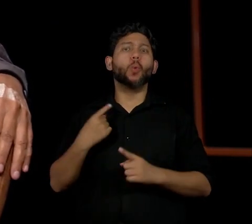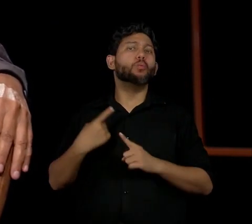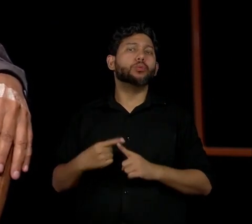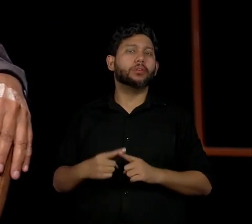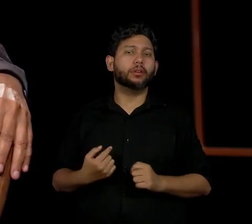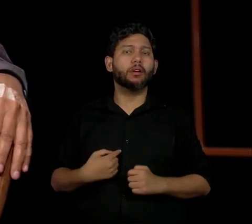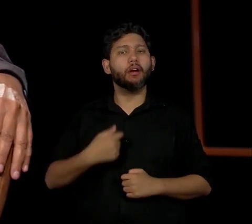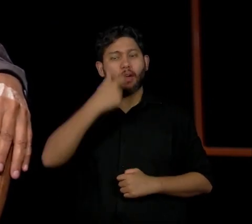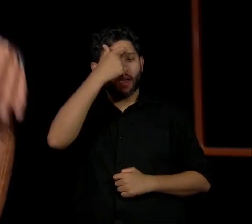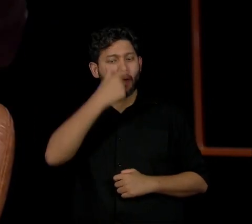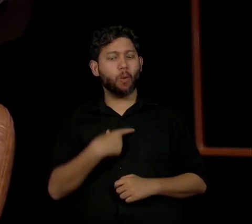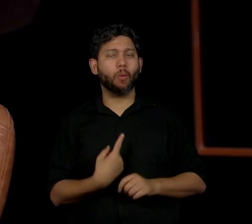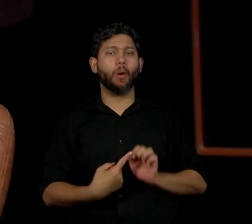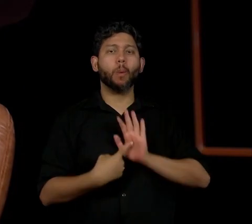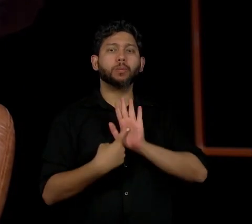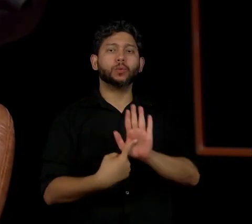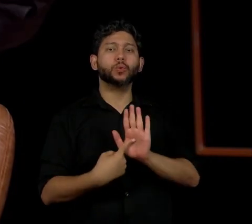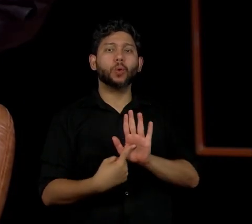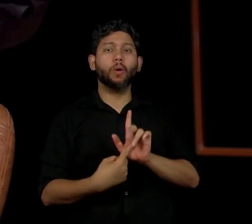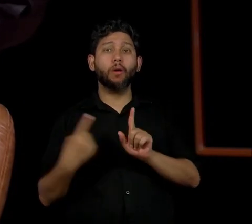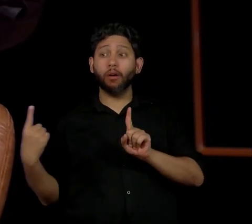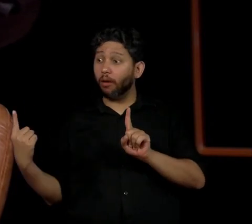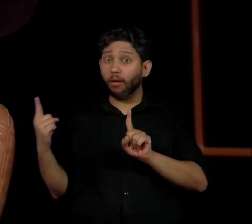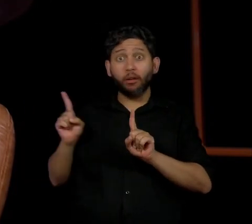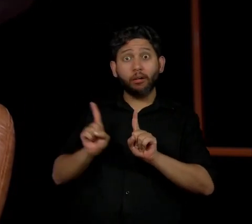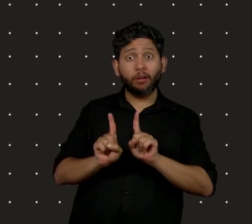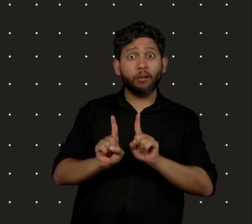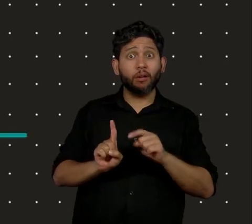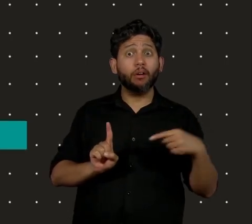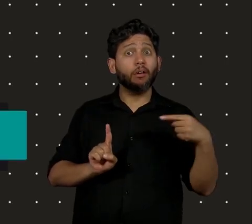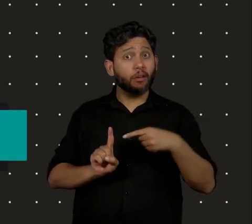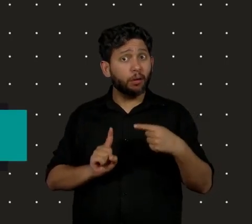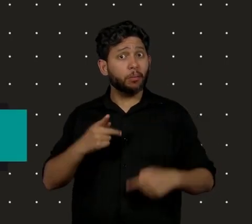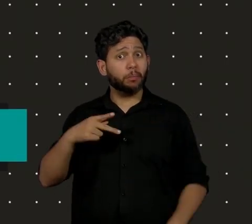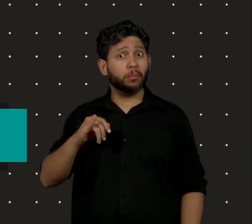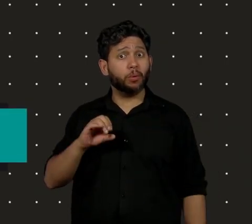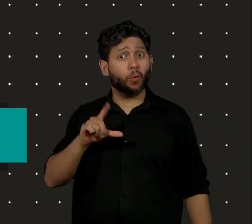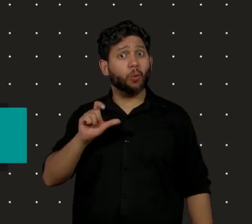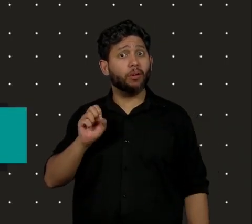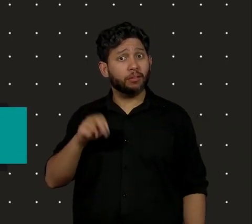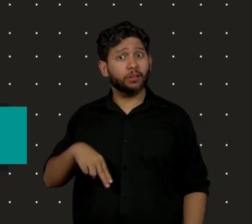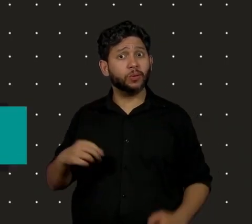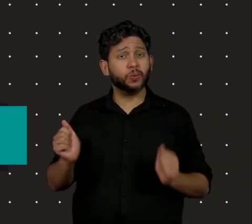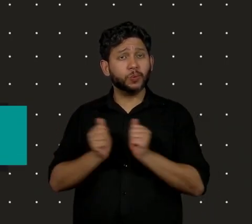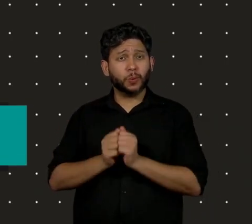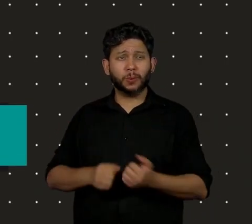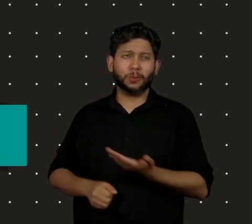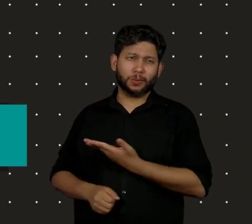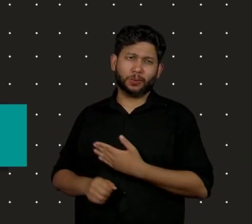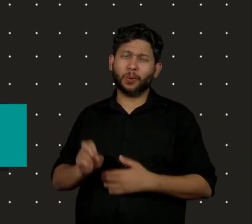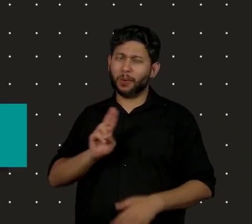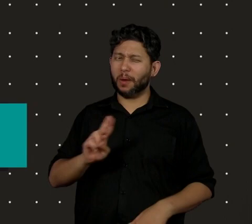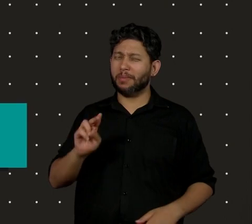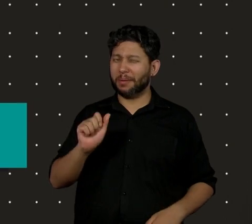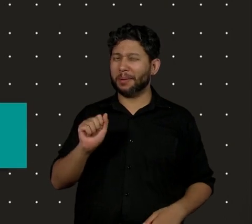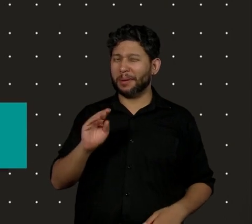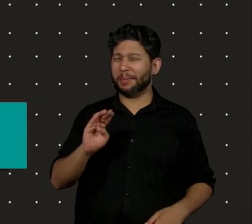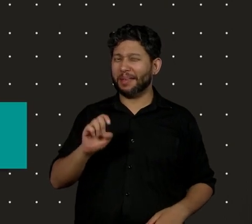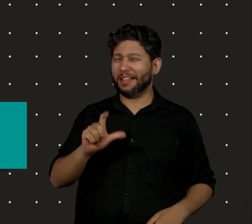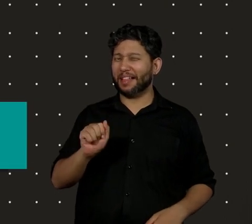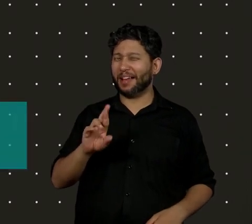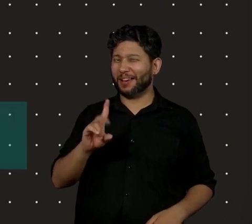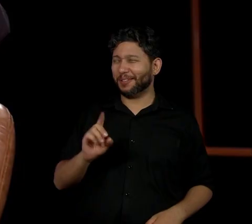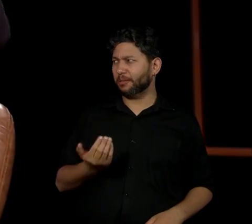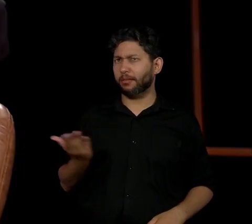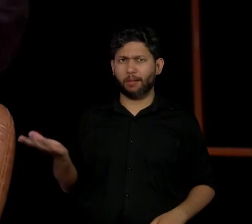me apresentar junto com o próprio Piolim, que era o senhor Abelardo. Ele era um ícone na época, né?